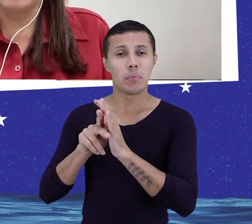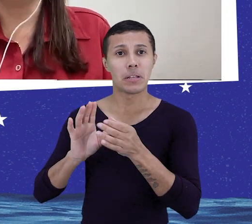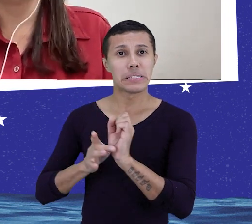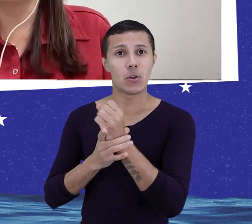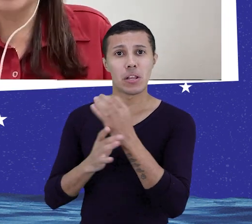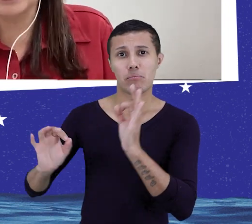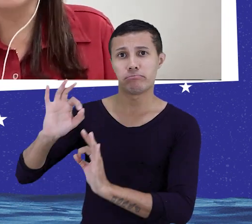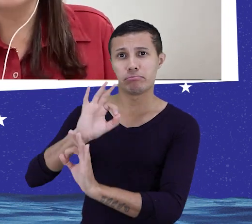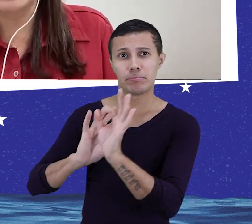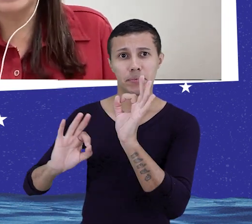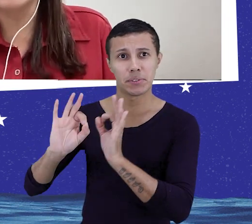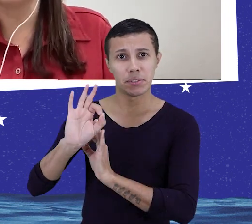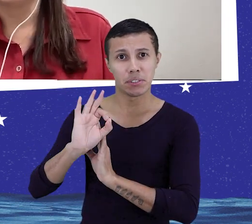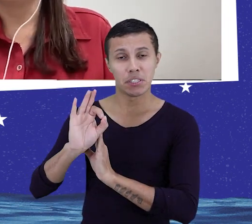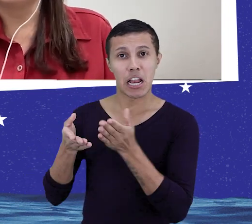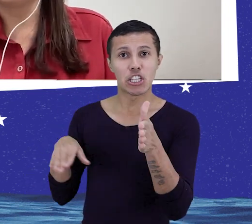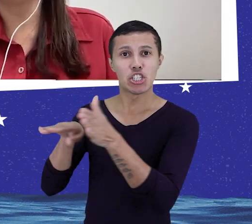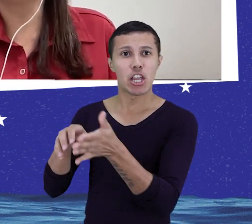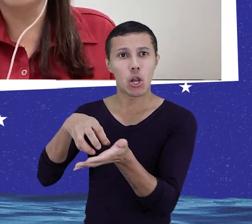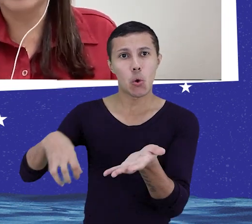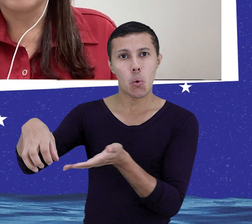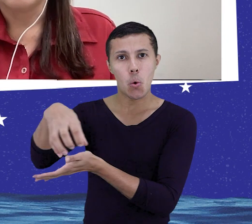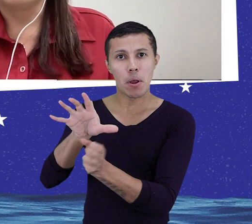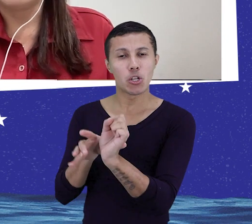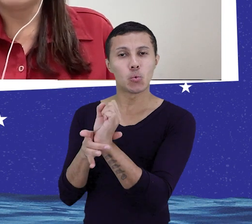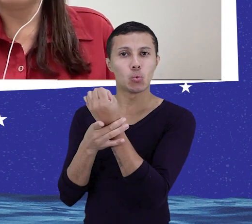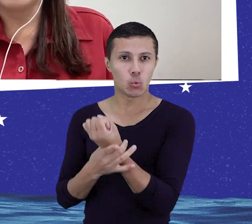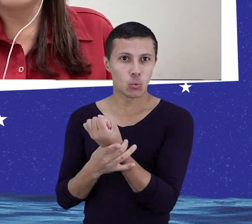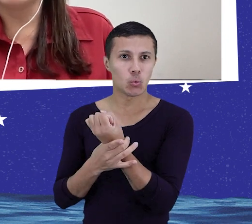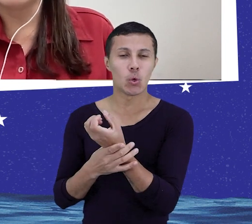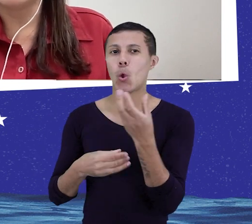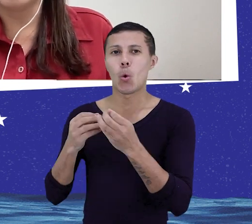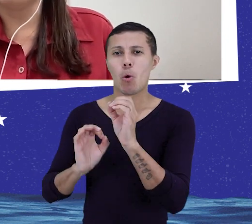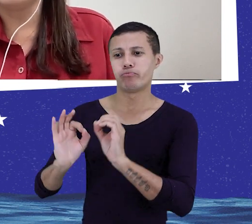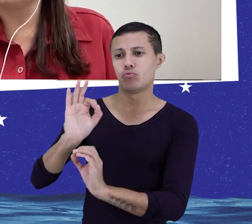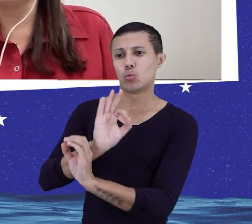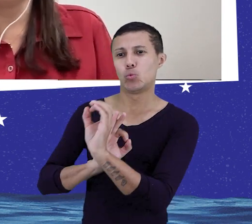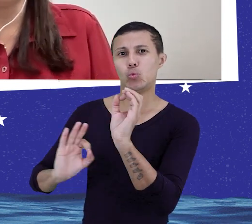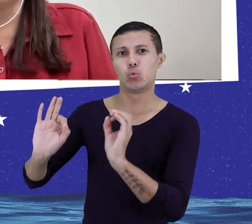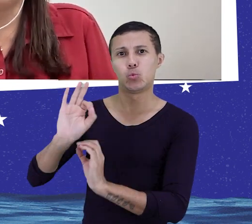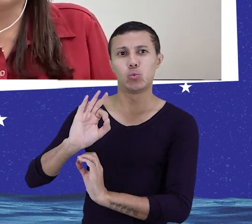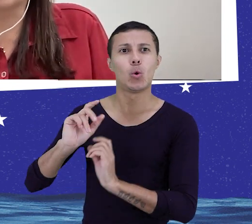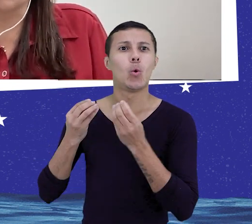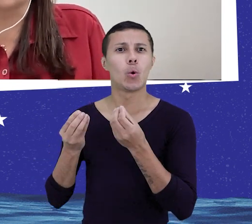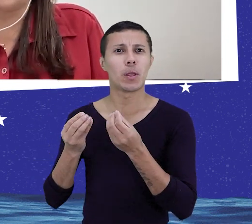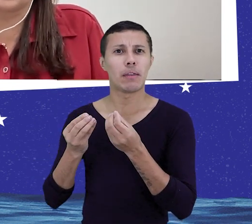queremos que essa molécula ela chegue no mercado de uma maneira segura, uma maneira que moléculas elas não ofereçam